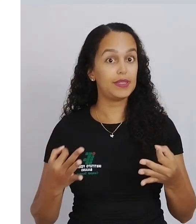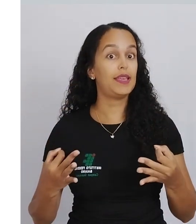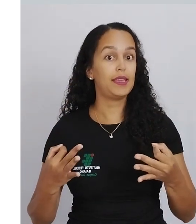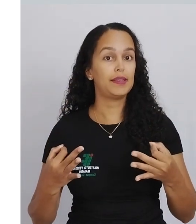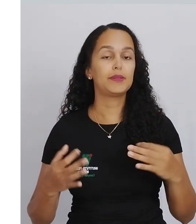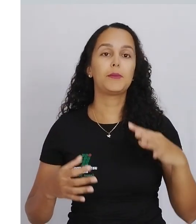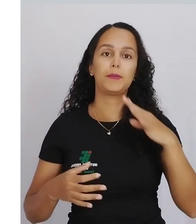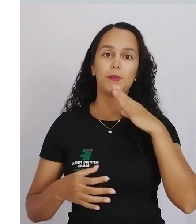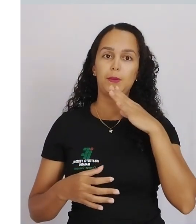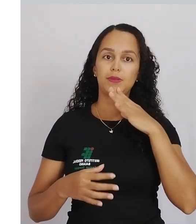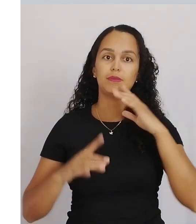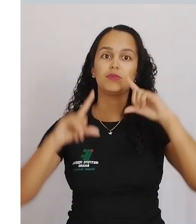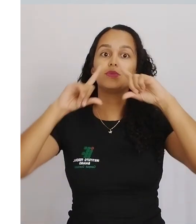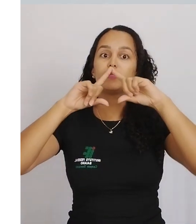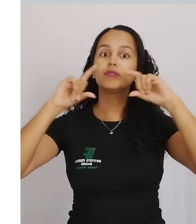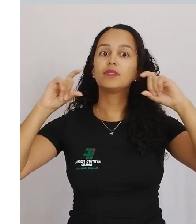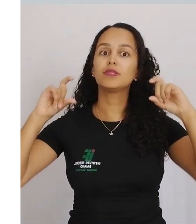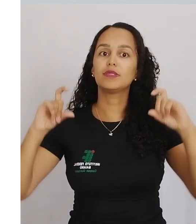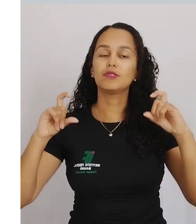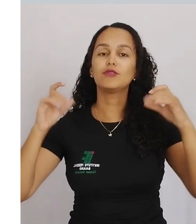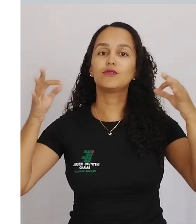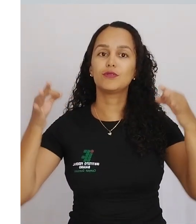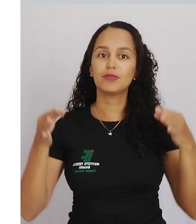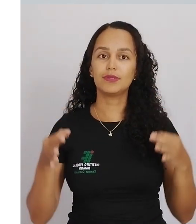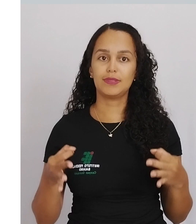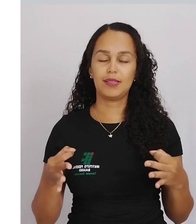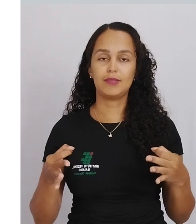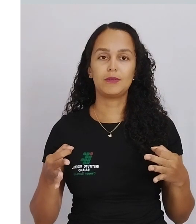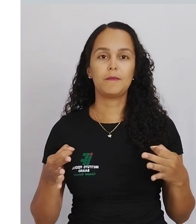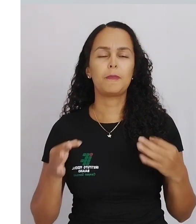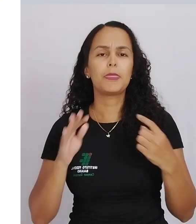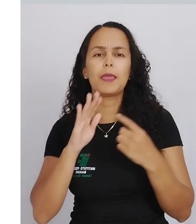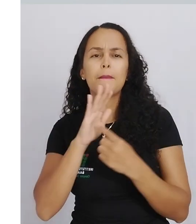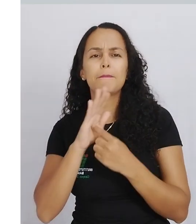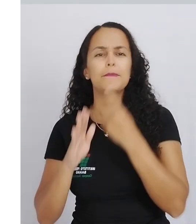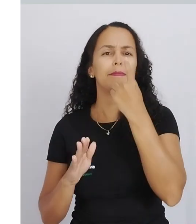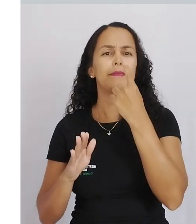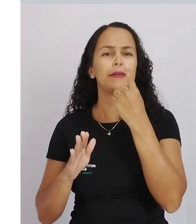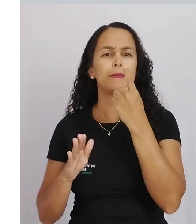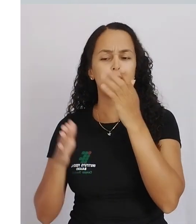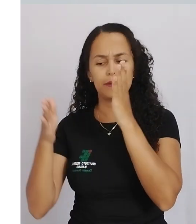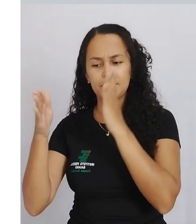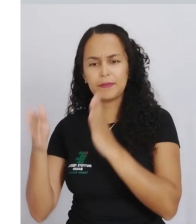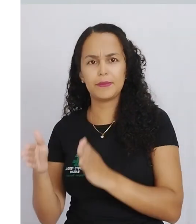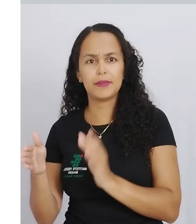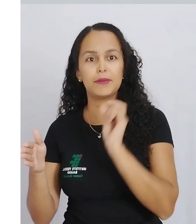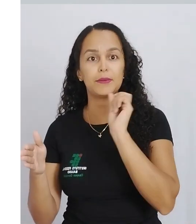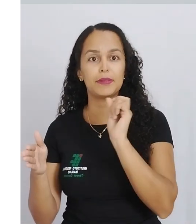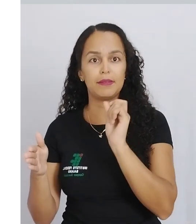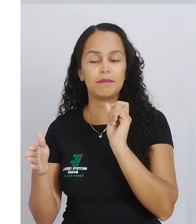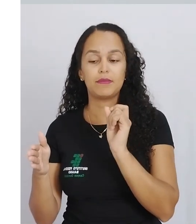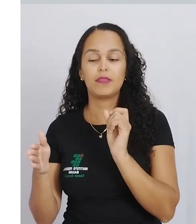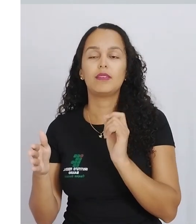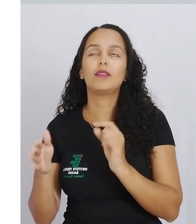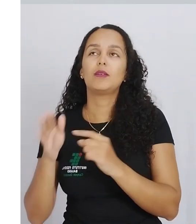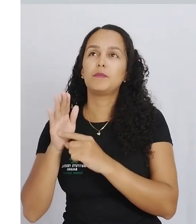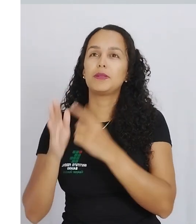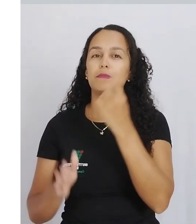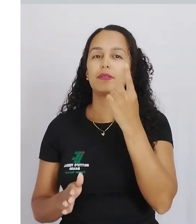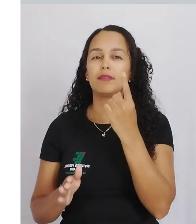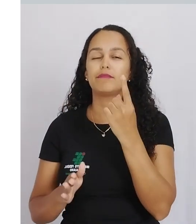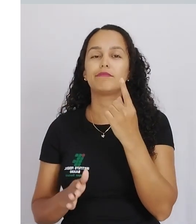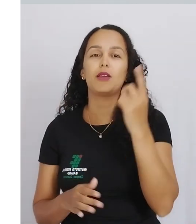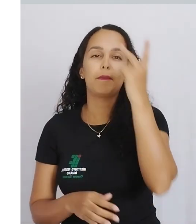que o conhecimento possa então ser chamado de conhecimento científico, né? O primeiro passo de tudo é existir